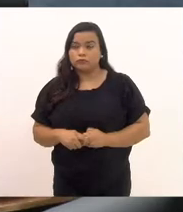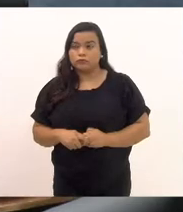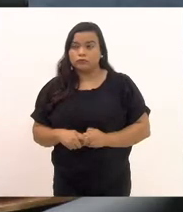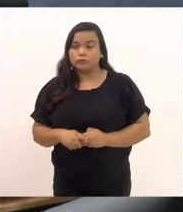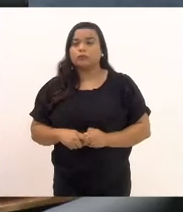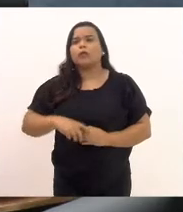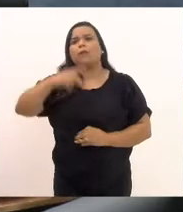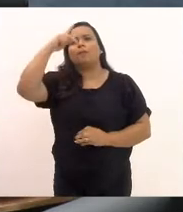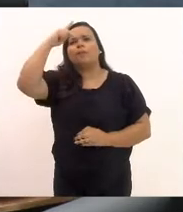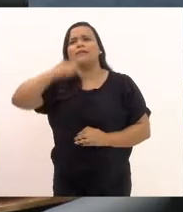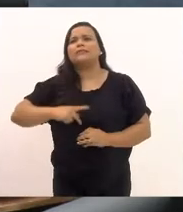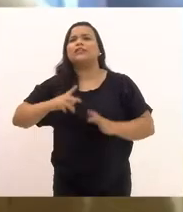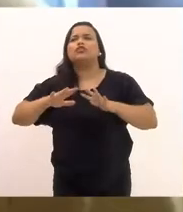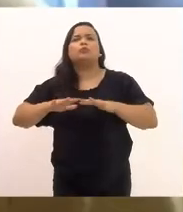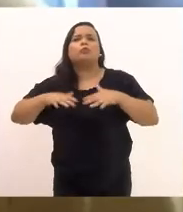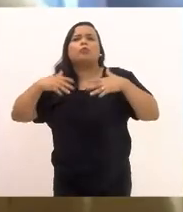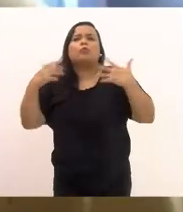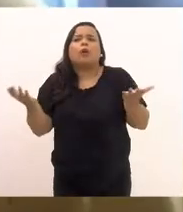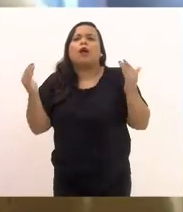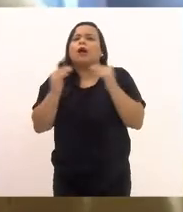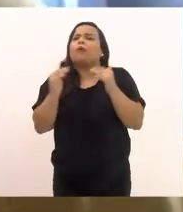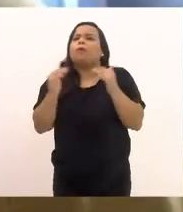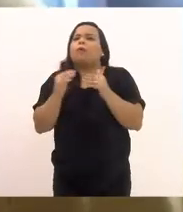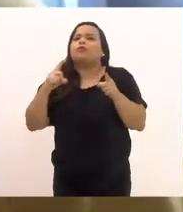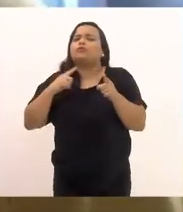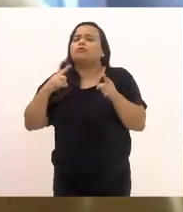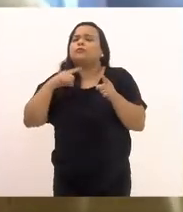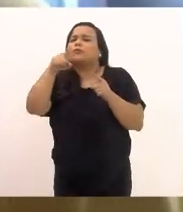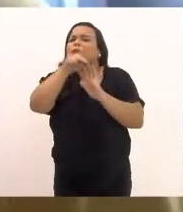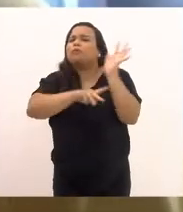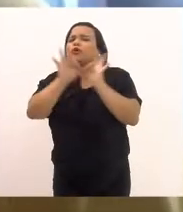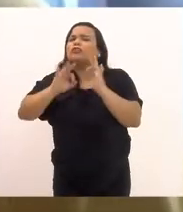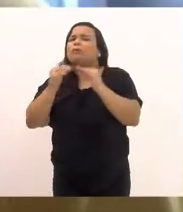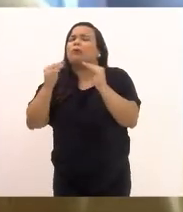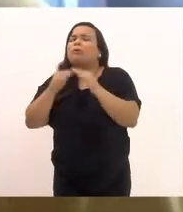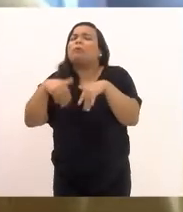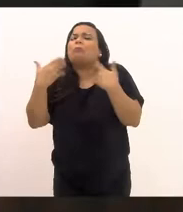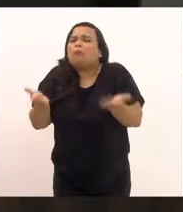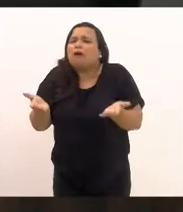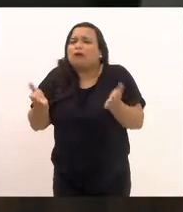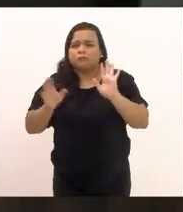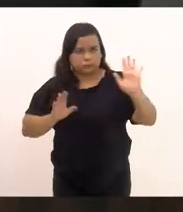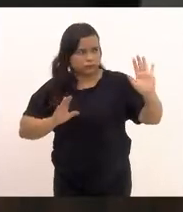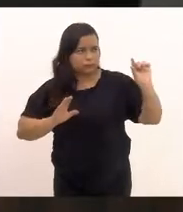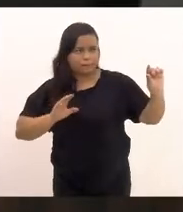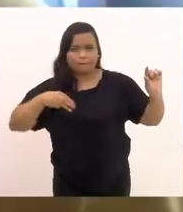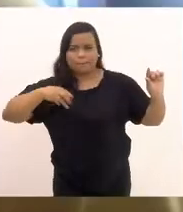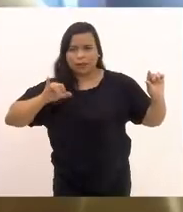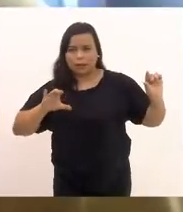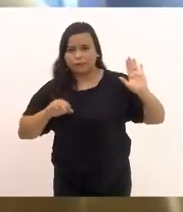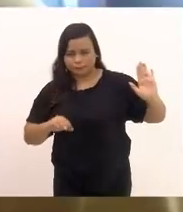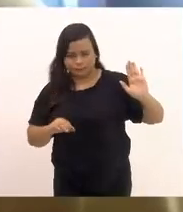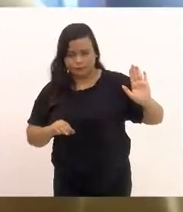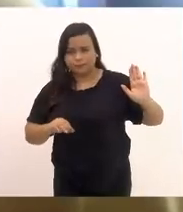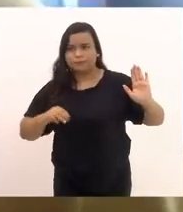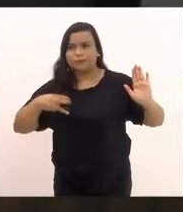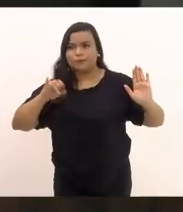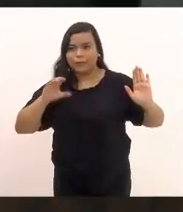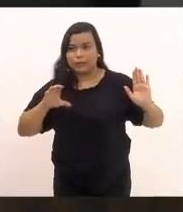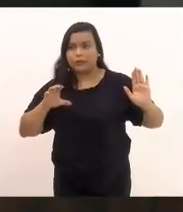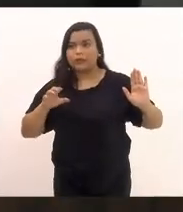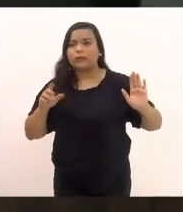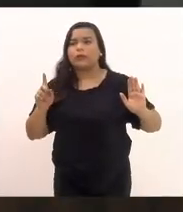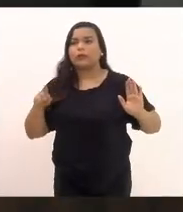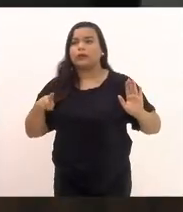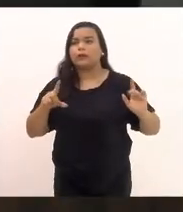O presidente, qual foi exatamente o nosso acordo nesse projeto? Já, Mink, vou colher o parecer.